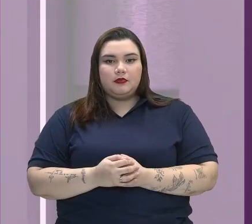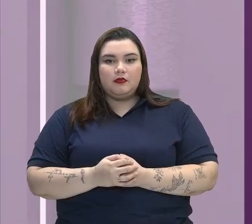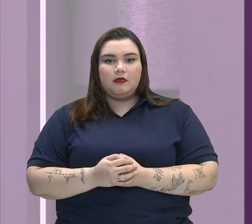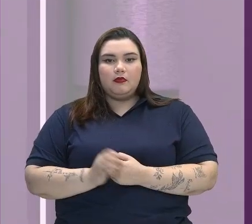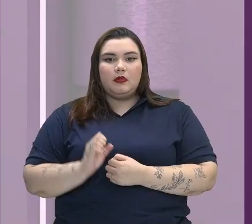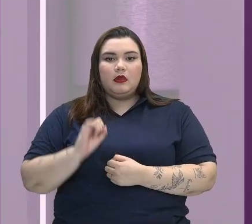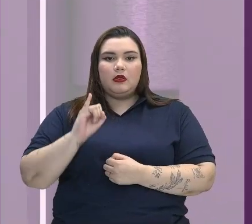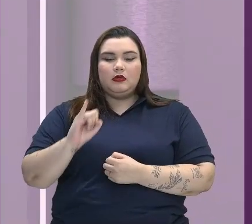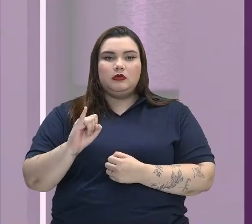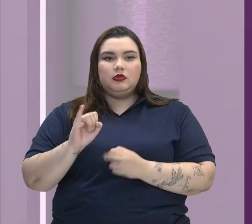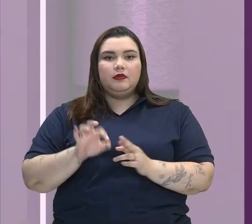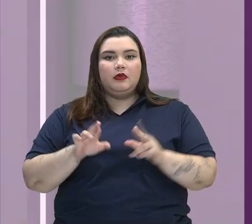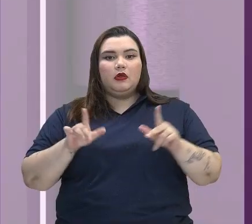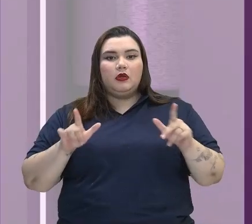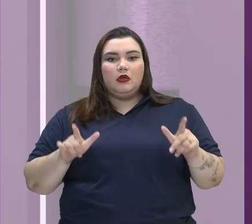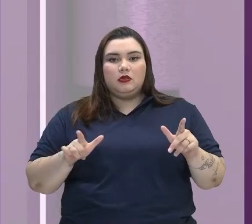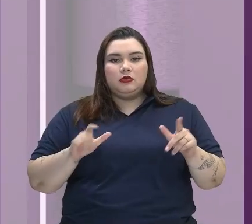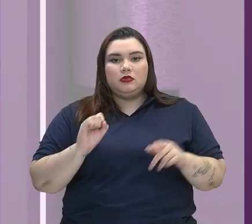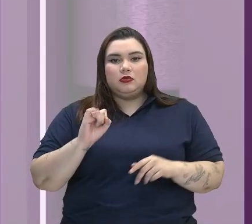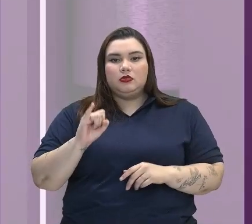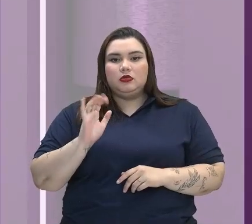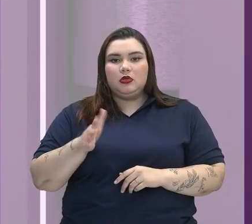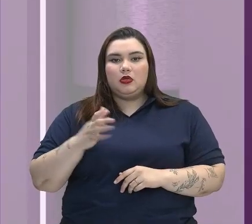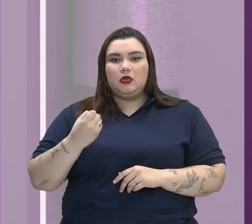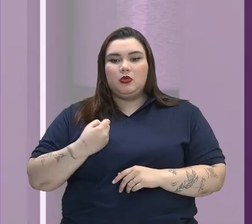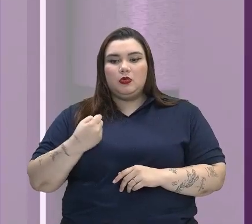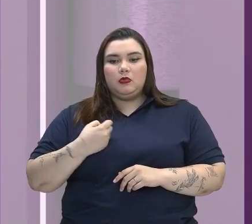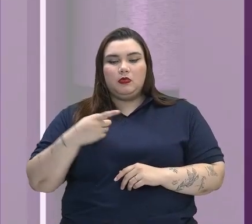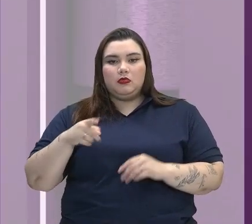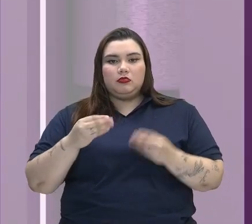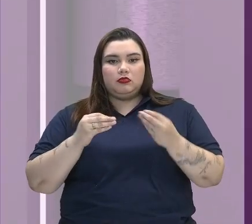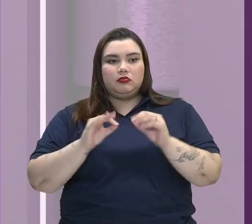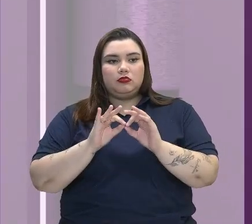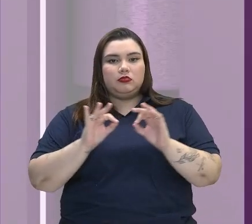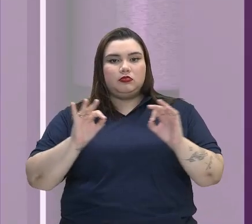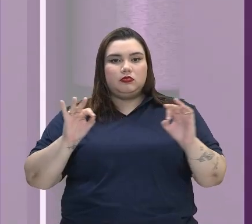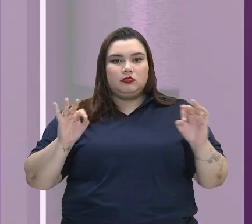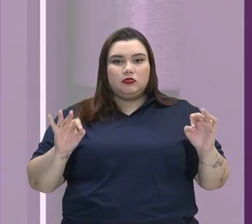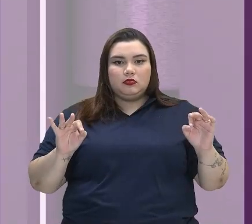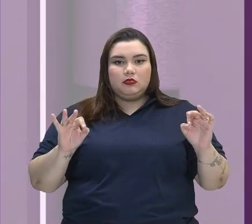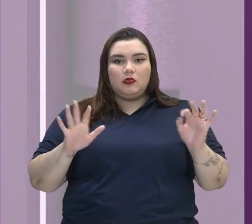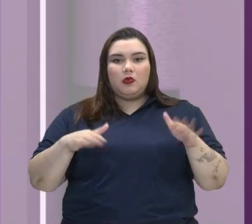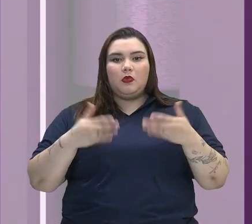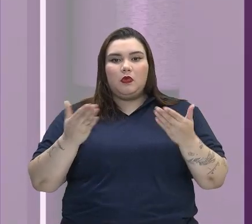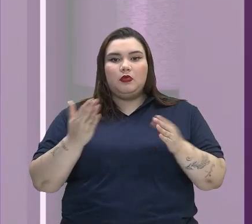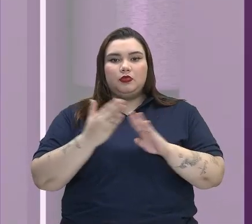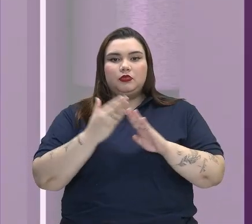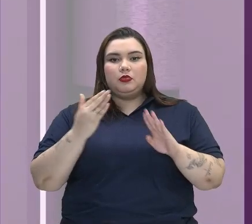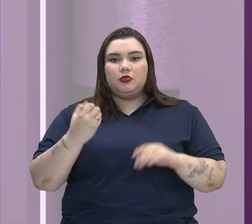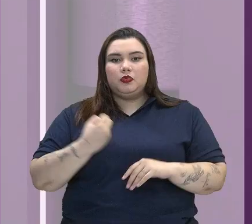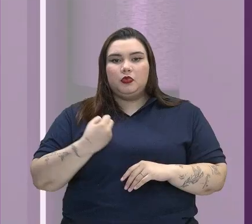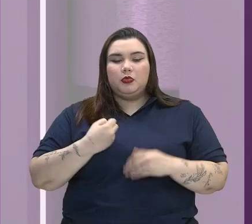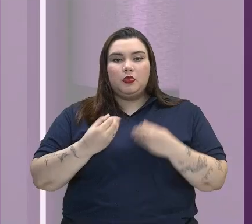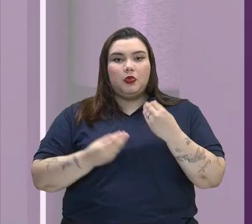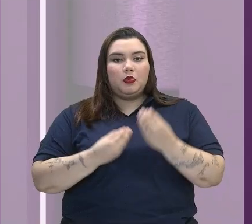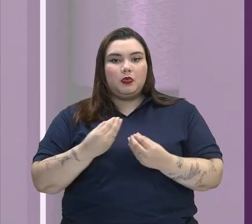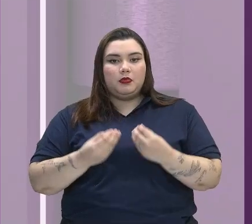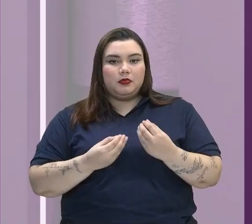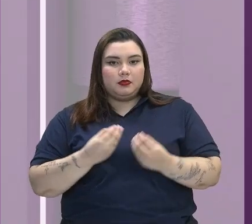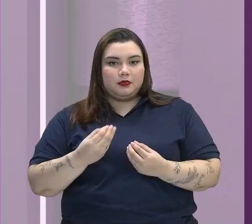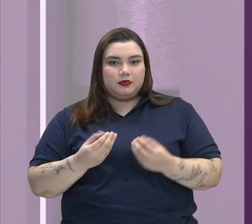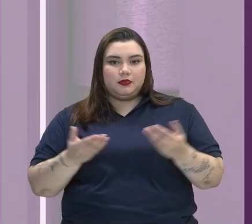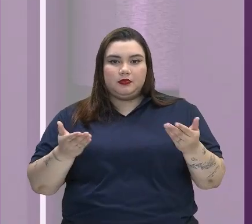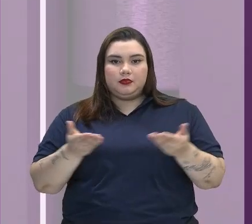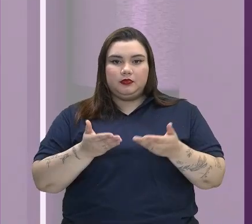se for um contrário? Se já tiver esse número lá na reta numérica e você tiver que descobrir qual é esse número, como que a gente faz?